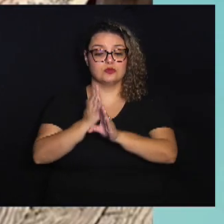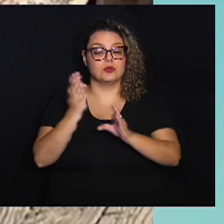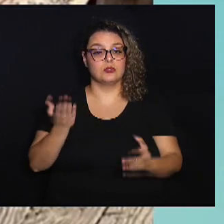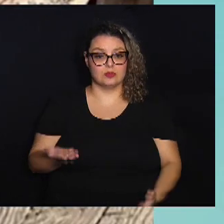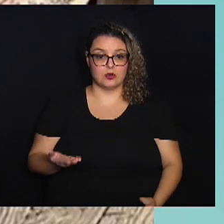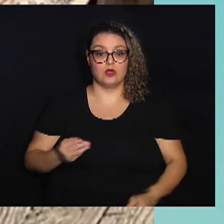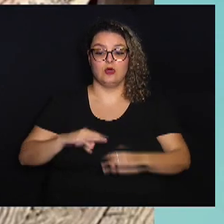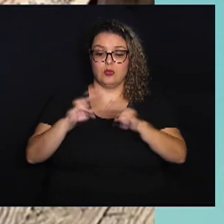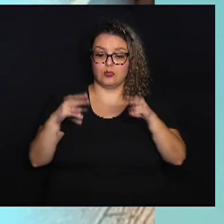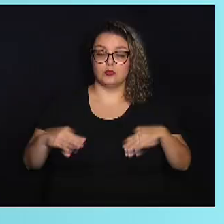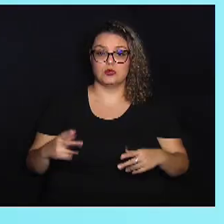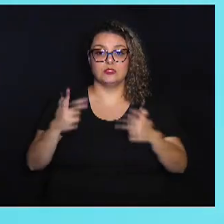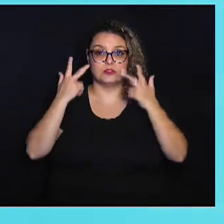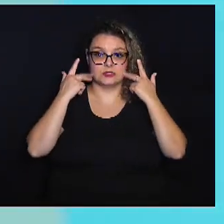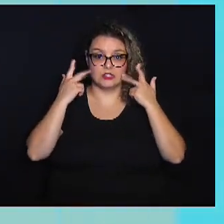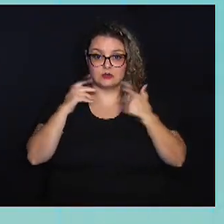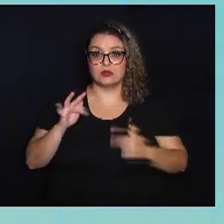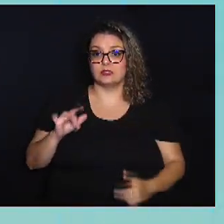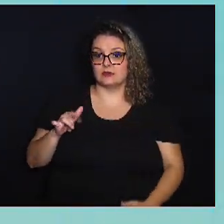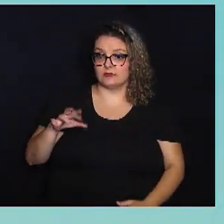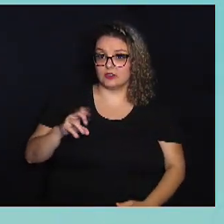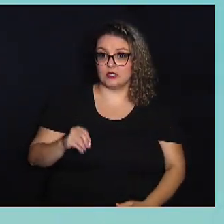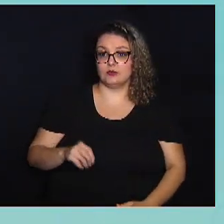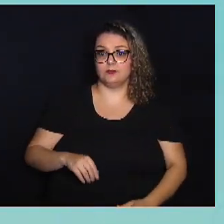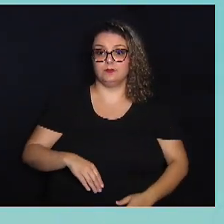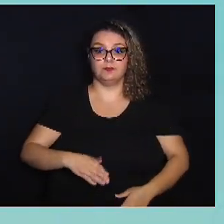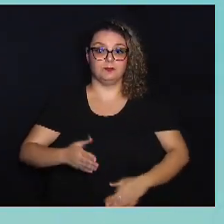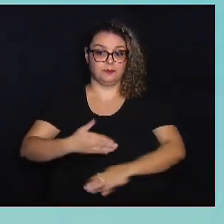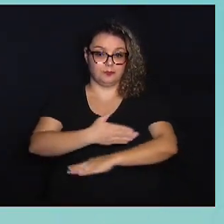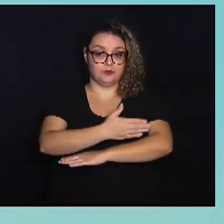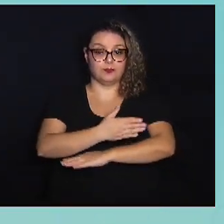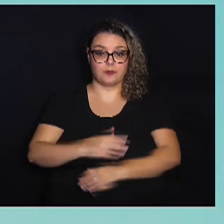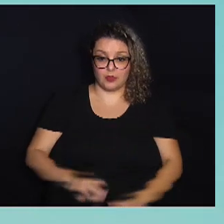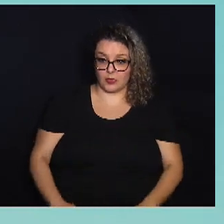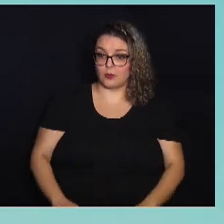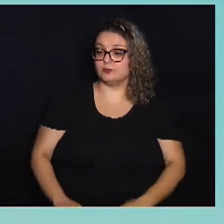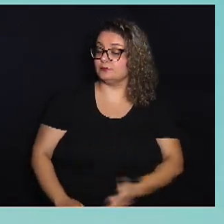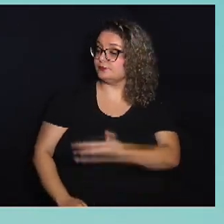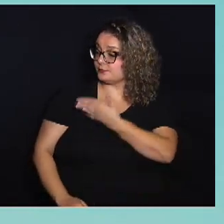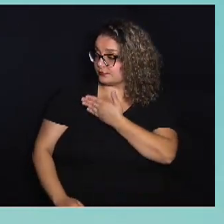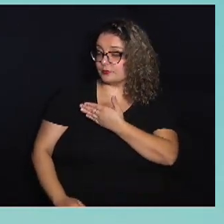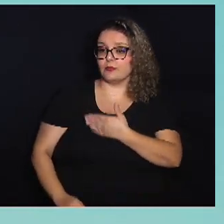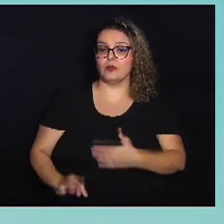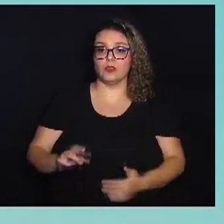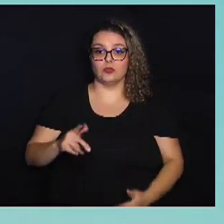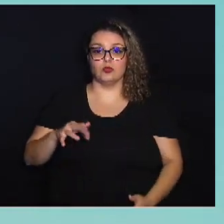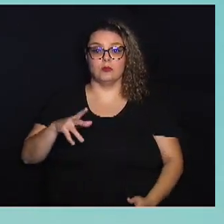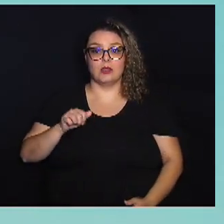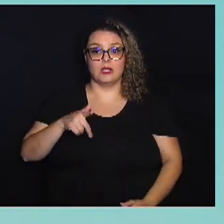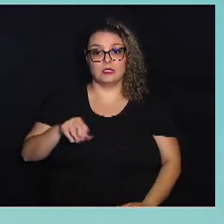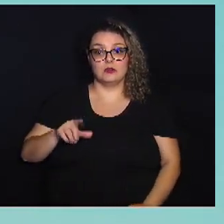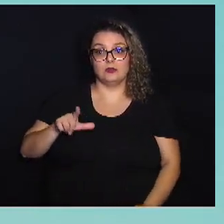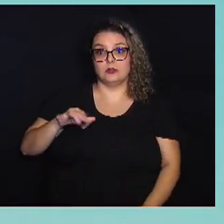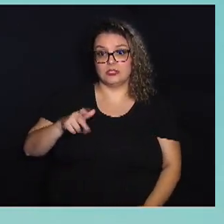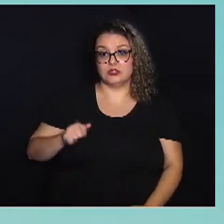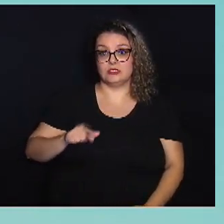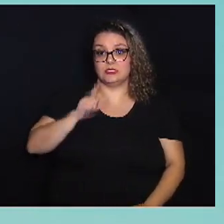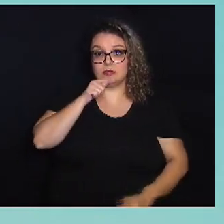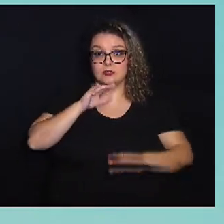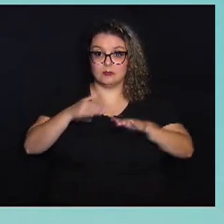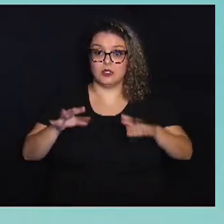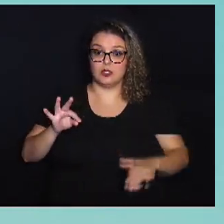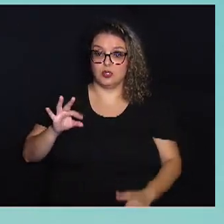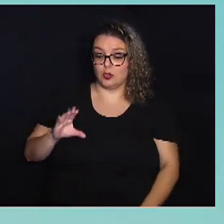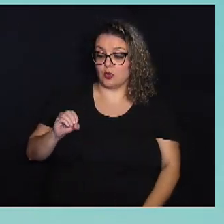História Natural da Flórida. O vídeo de um tubarão-lixa ou lambaru encalhado nas areias da Praia do Coqueiro, em Luiz Correia,